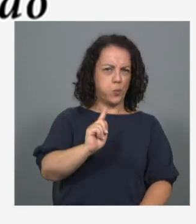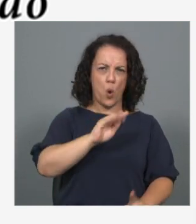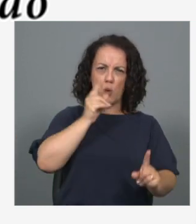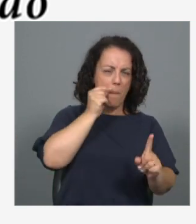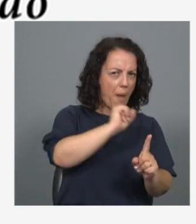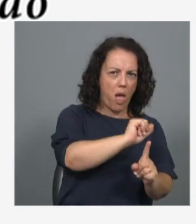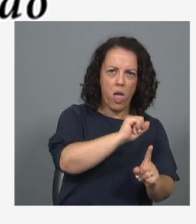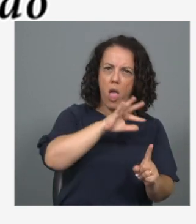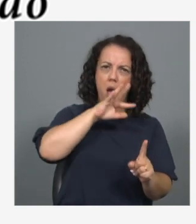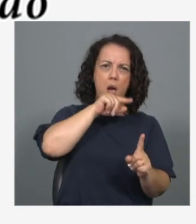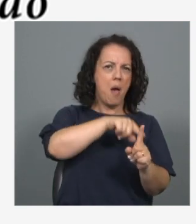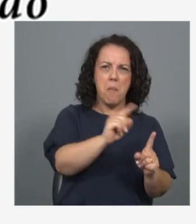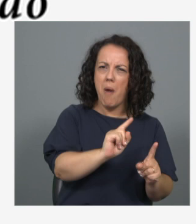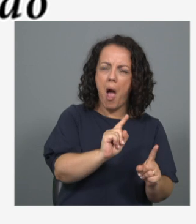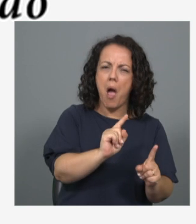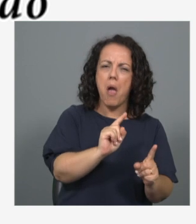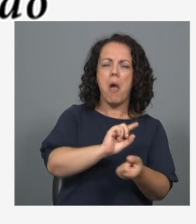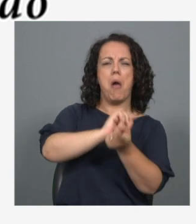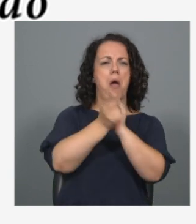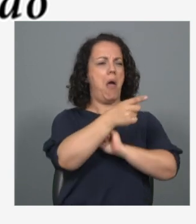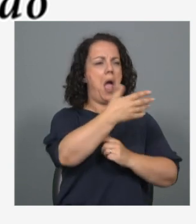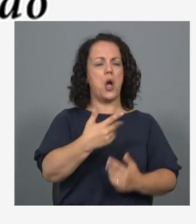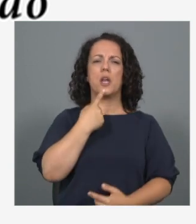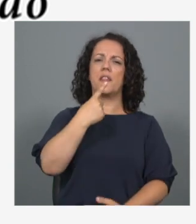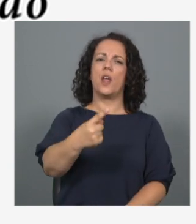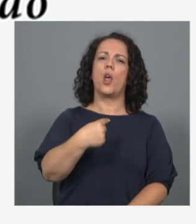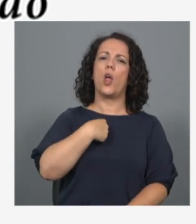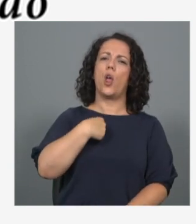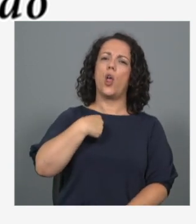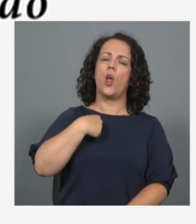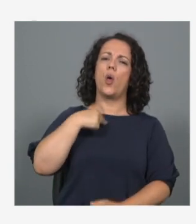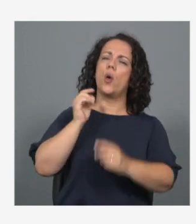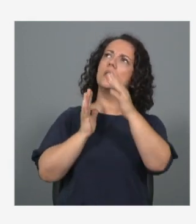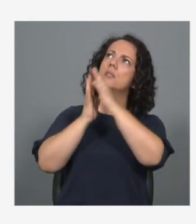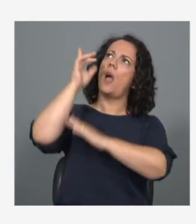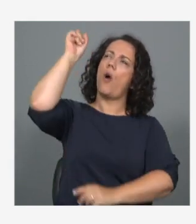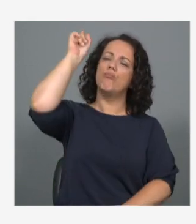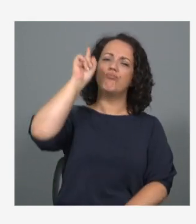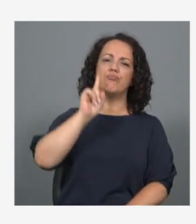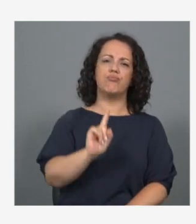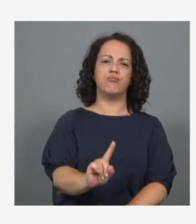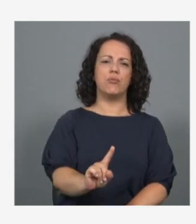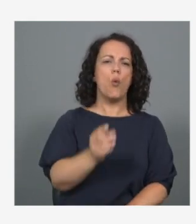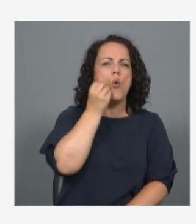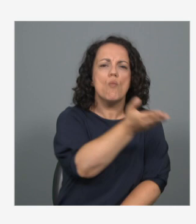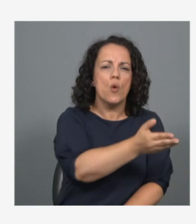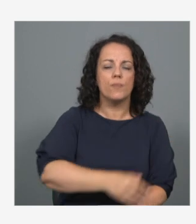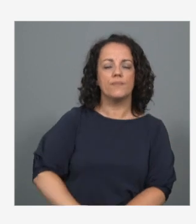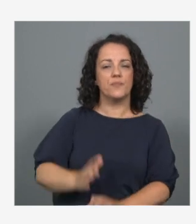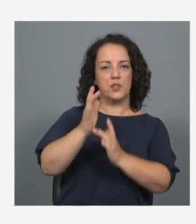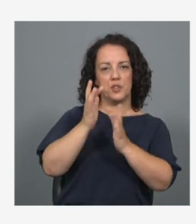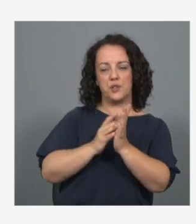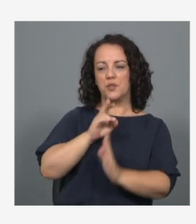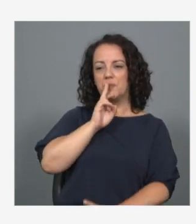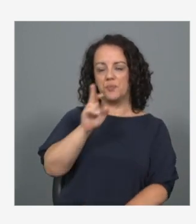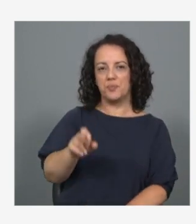mãe? Como é que ele diz agora: eu desci do céu?" Jesus respondeu-lhes: "Não